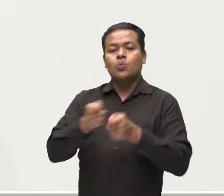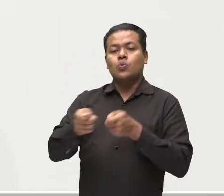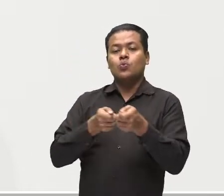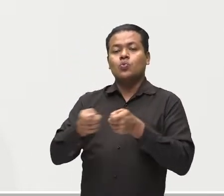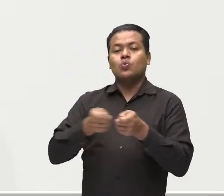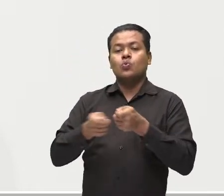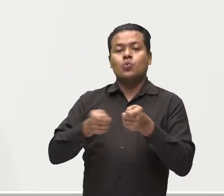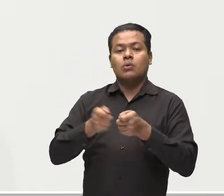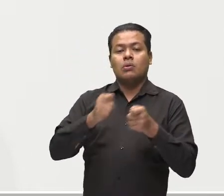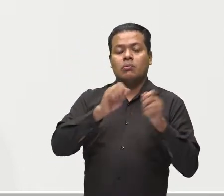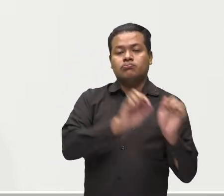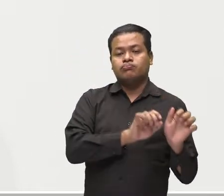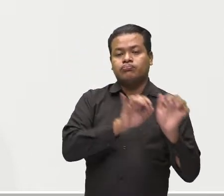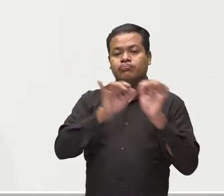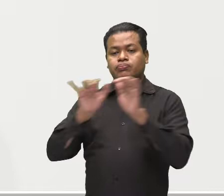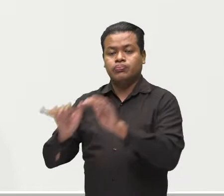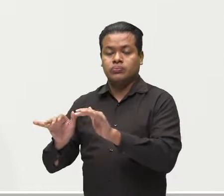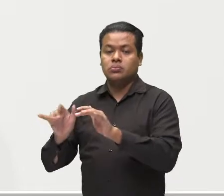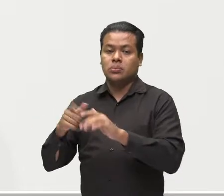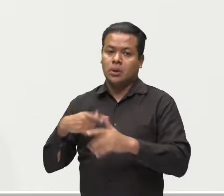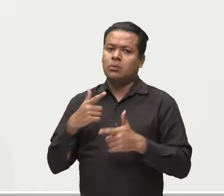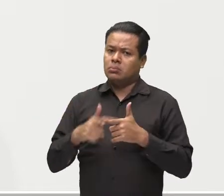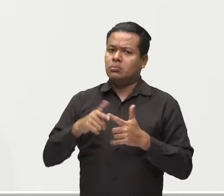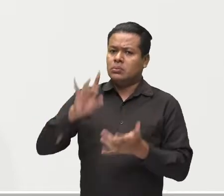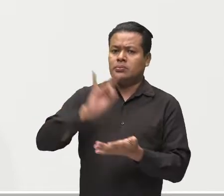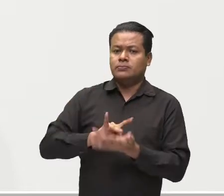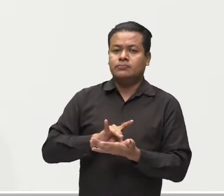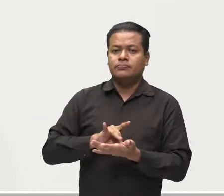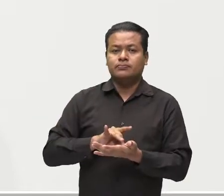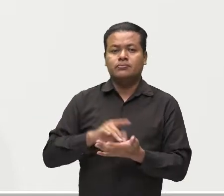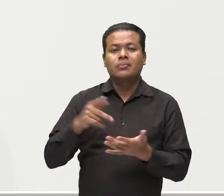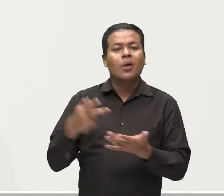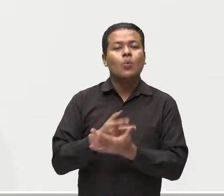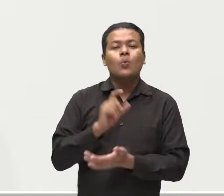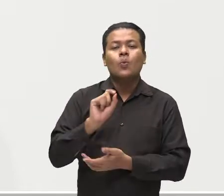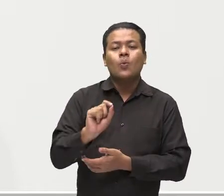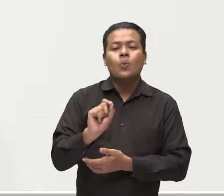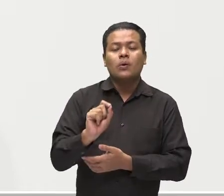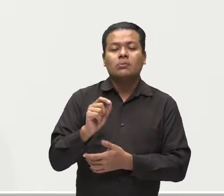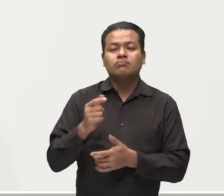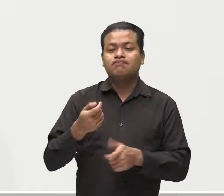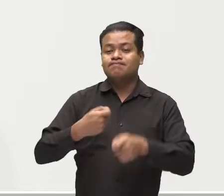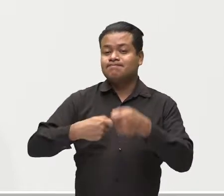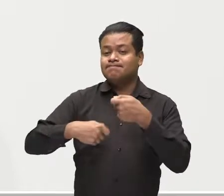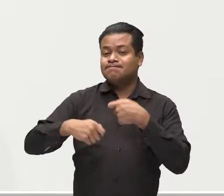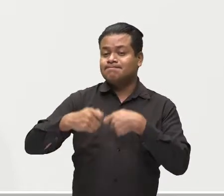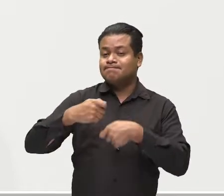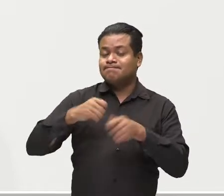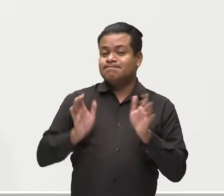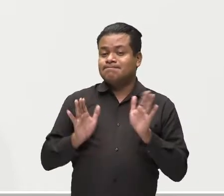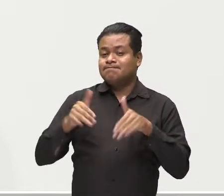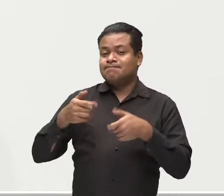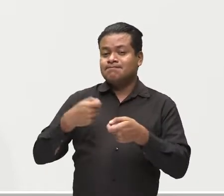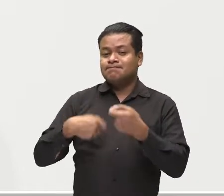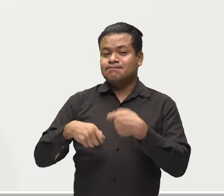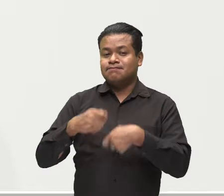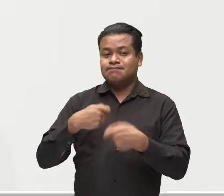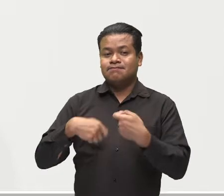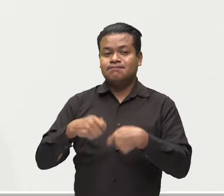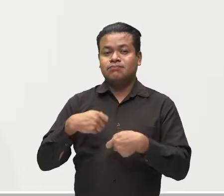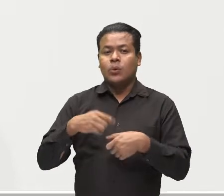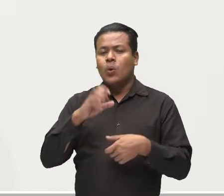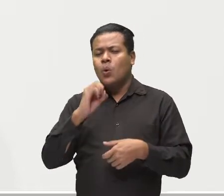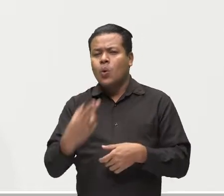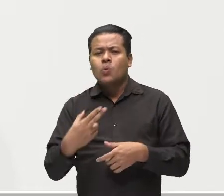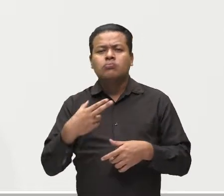imigração, tem sido um problema ali para eles mesmo, e isso acaba gerando problemas relacionados à